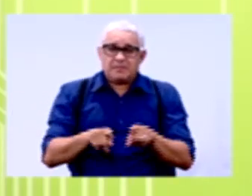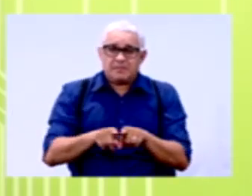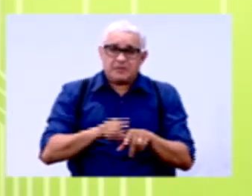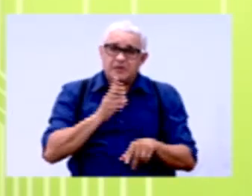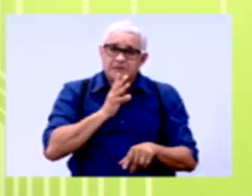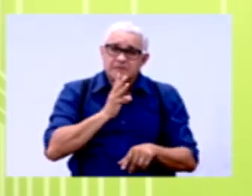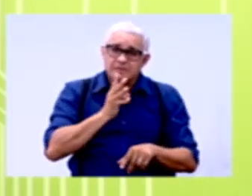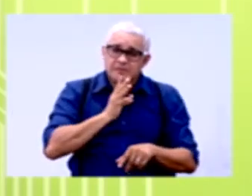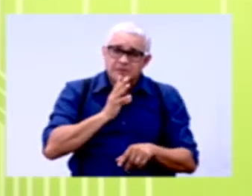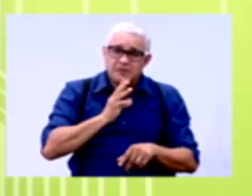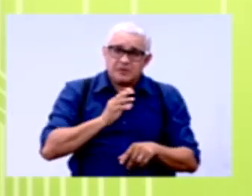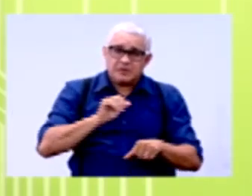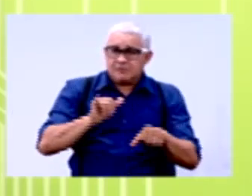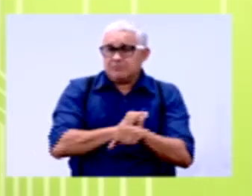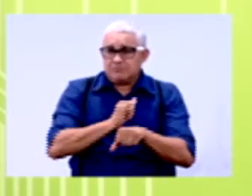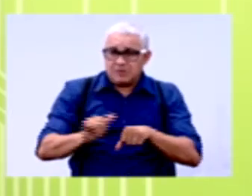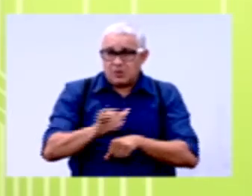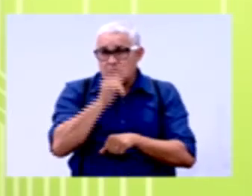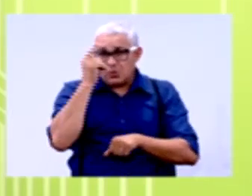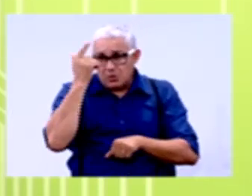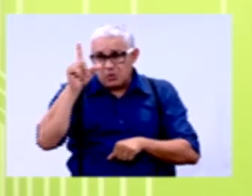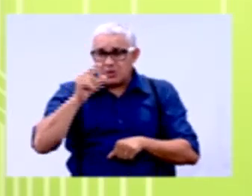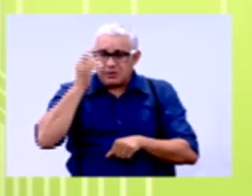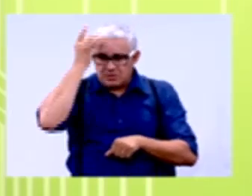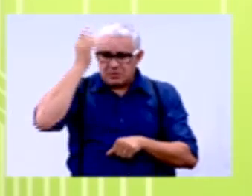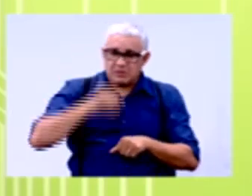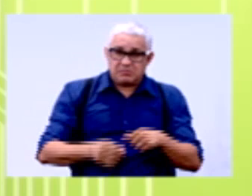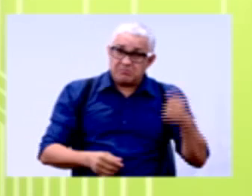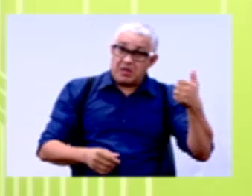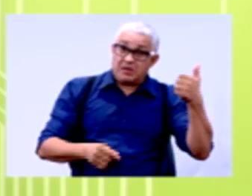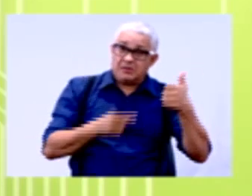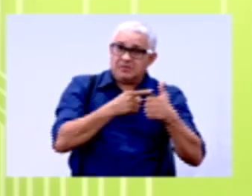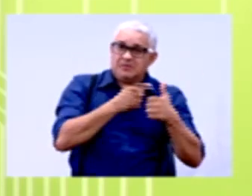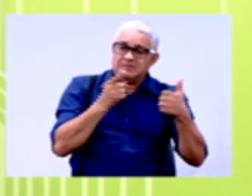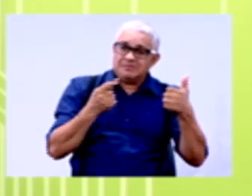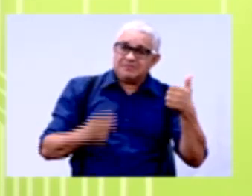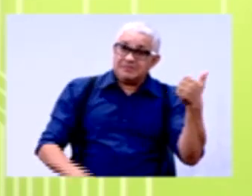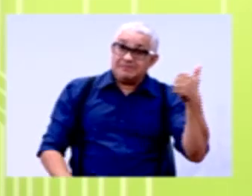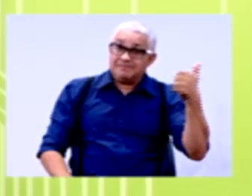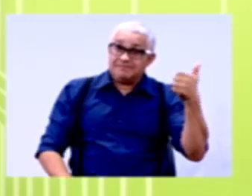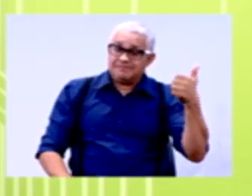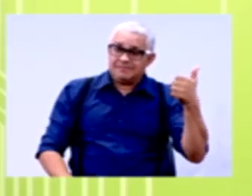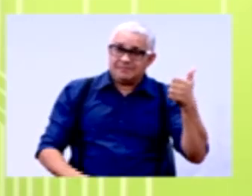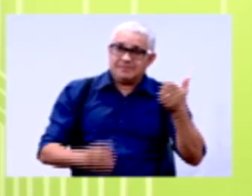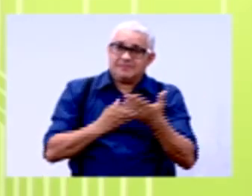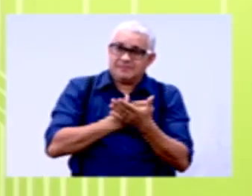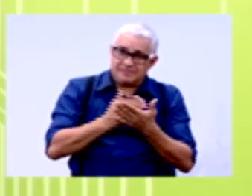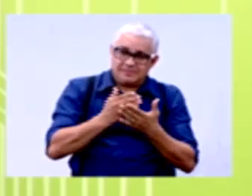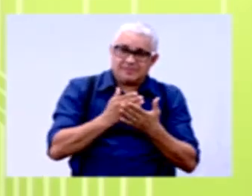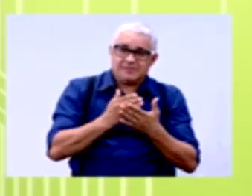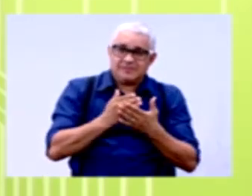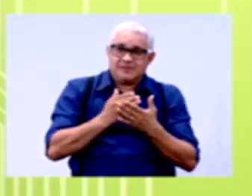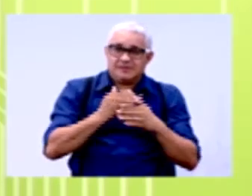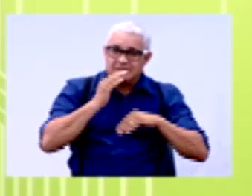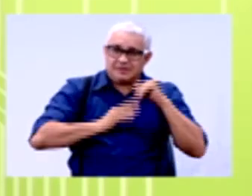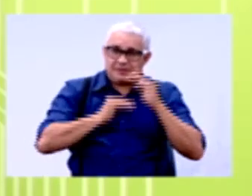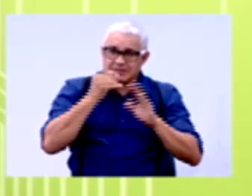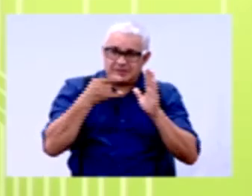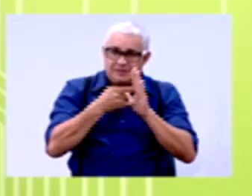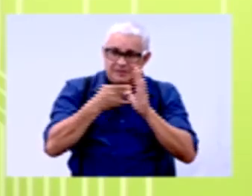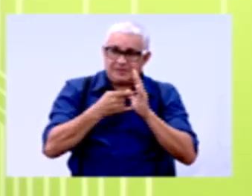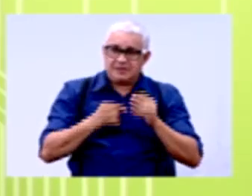outras alternativas para facilitar. Primeira coisa de tudo, assim, quando você começa a desenvolver, tudo que você pensar em